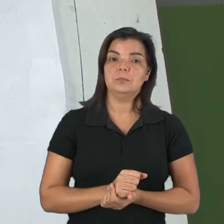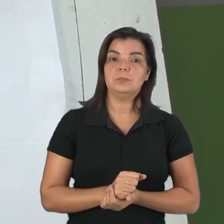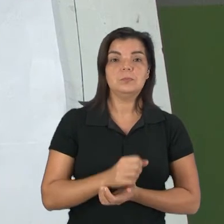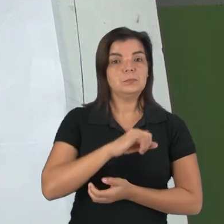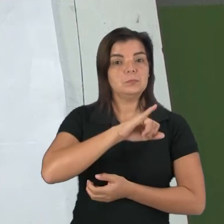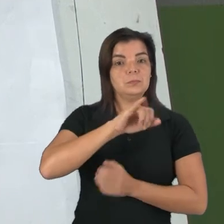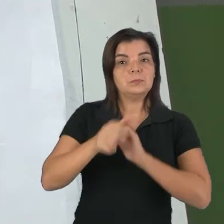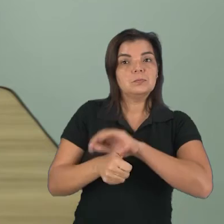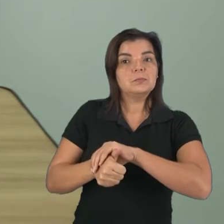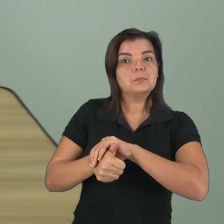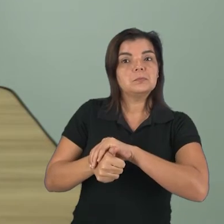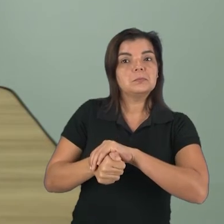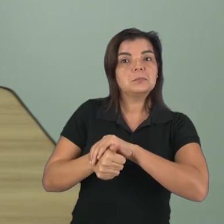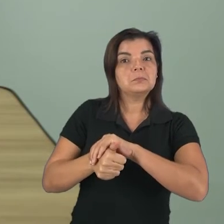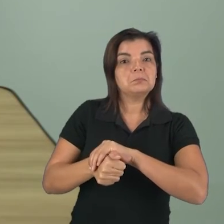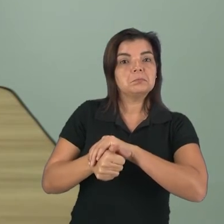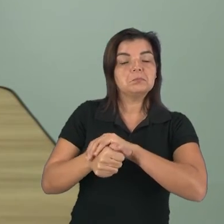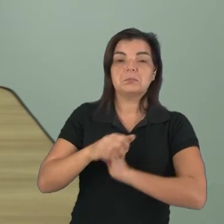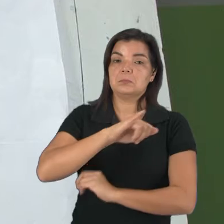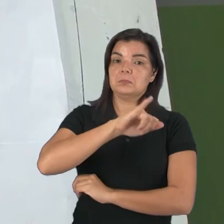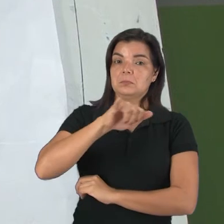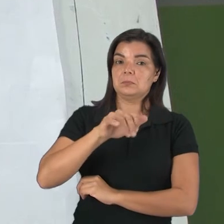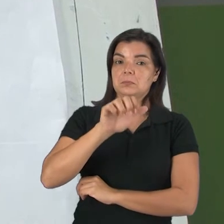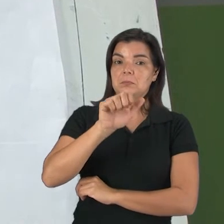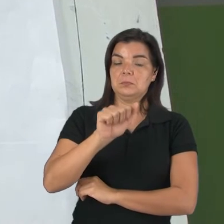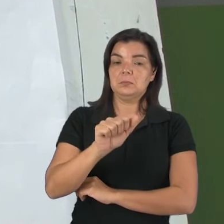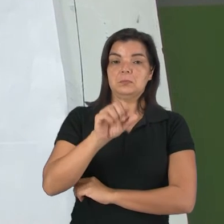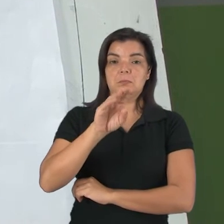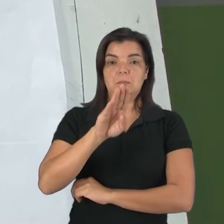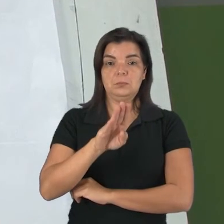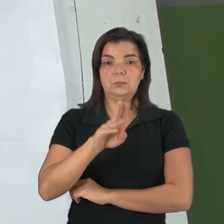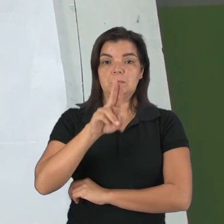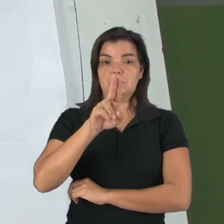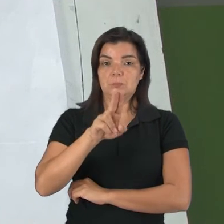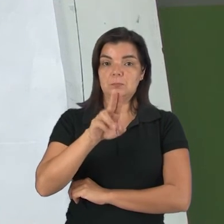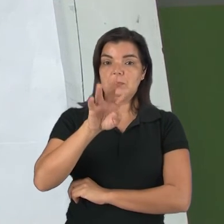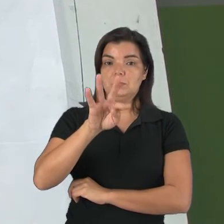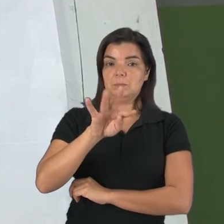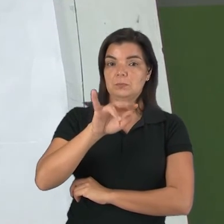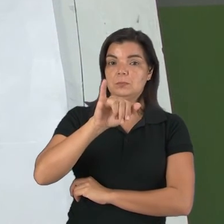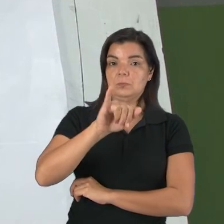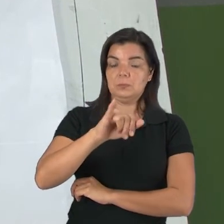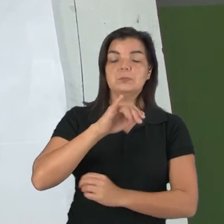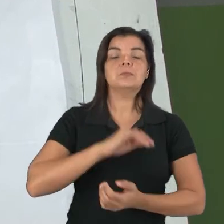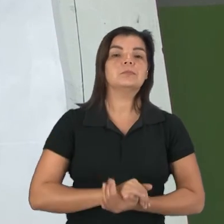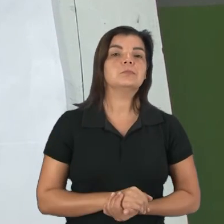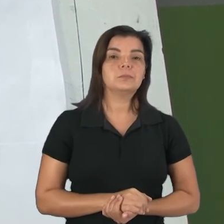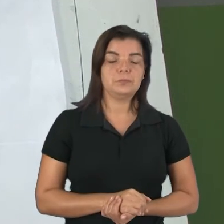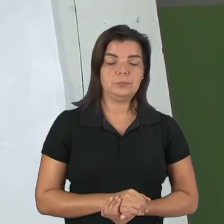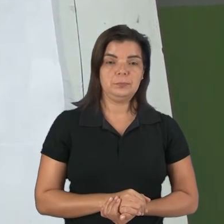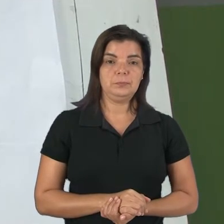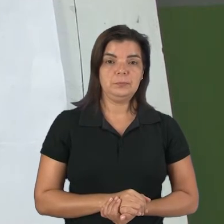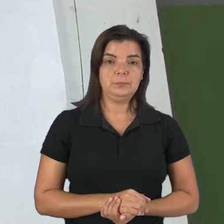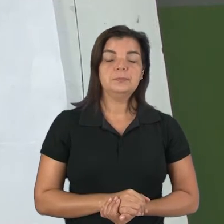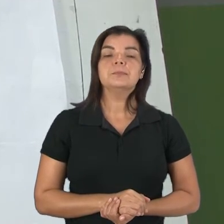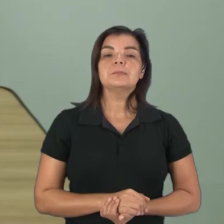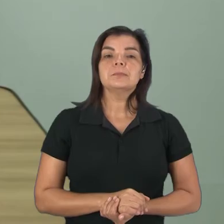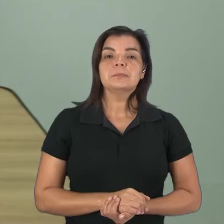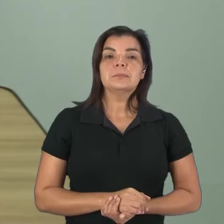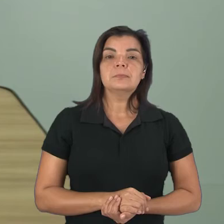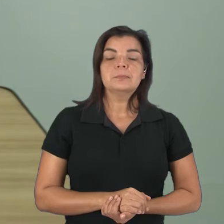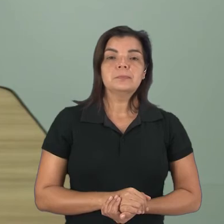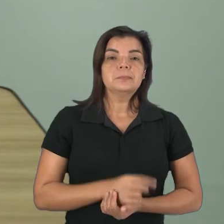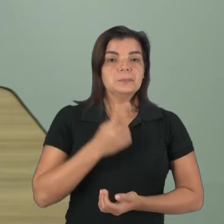jabuti isso mesmo jabuti termina começa com J e ser congelada e termina com e